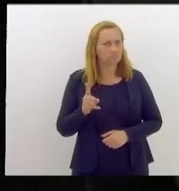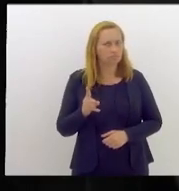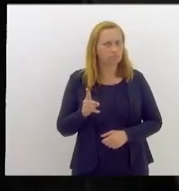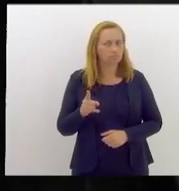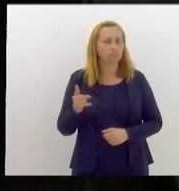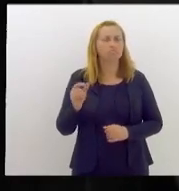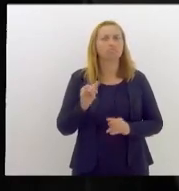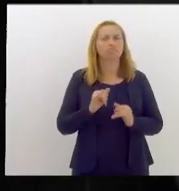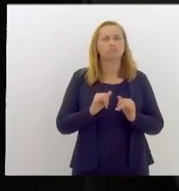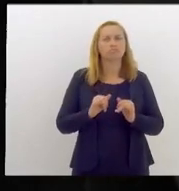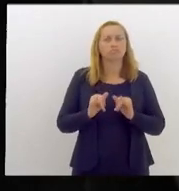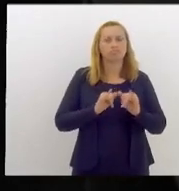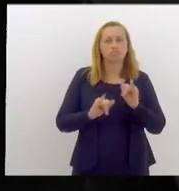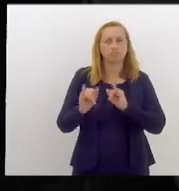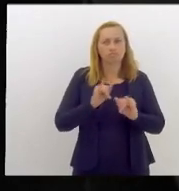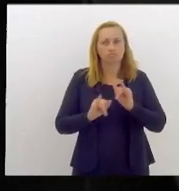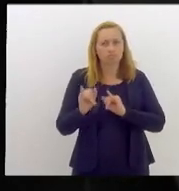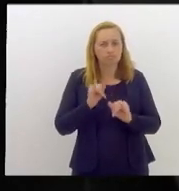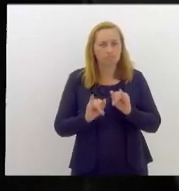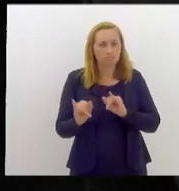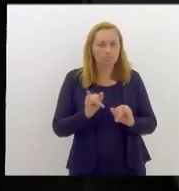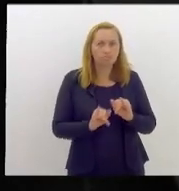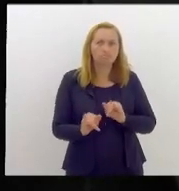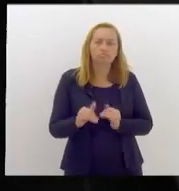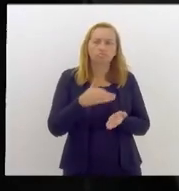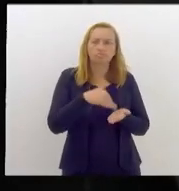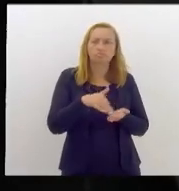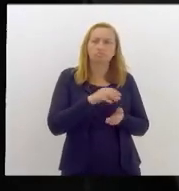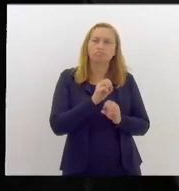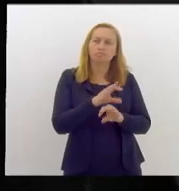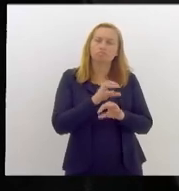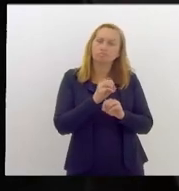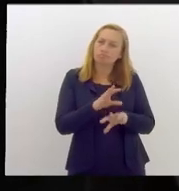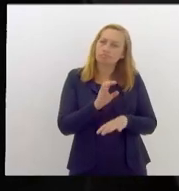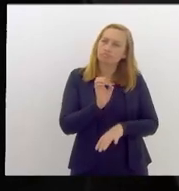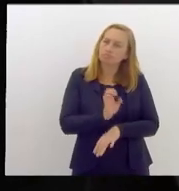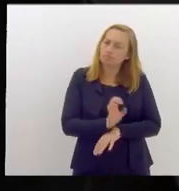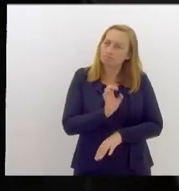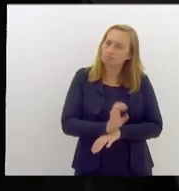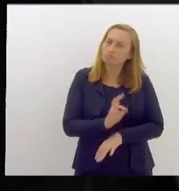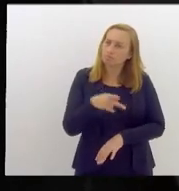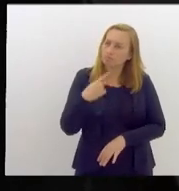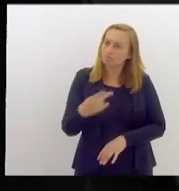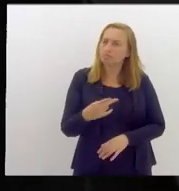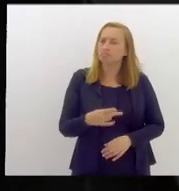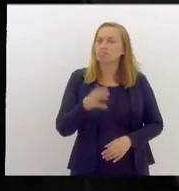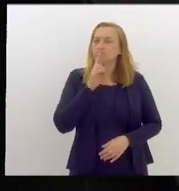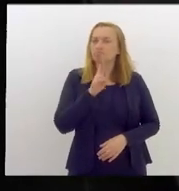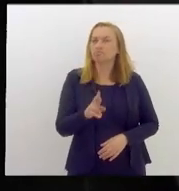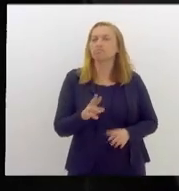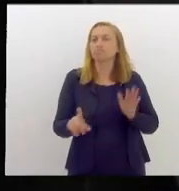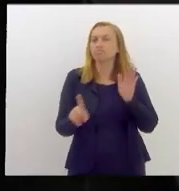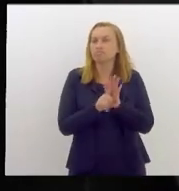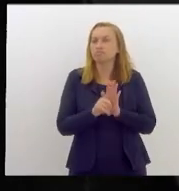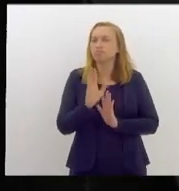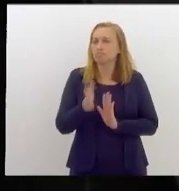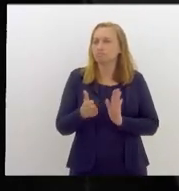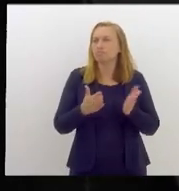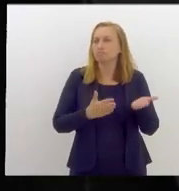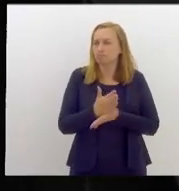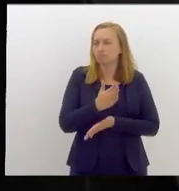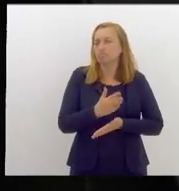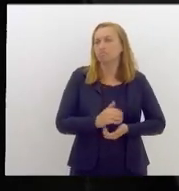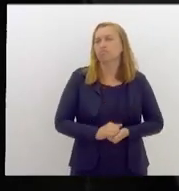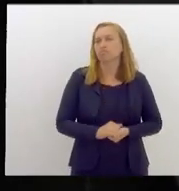falecido para Seduc em audiência pública aqui da comissão de educação nós temos represados aqui resultados de leis que nós já aprovamos